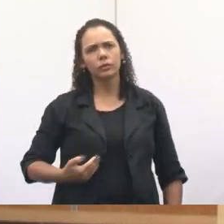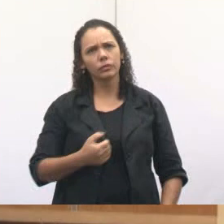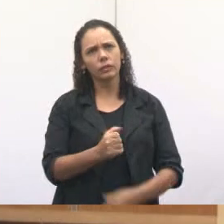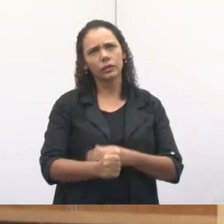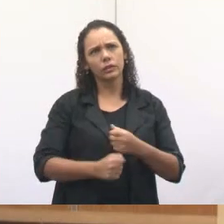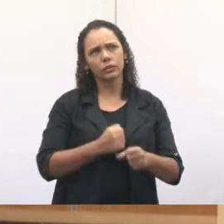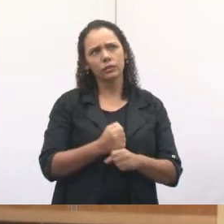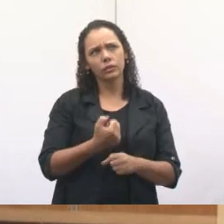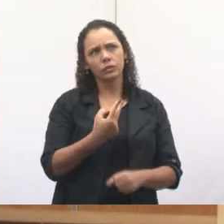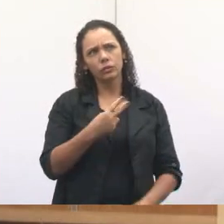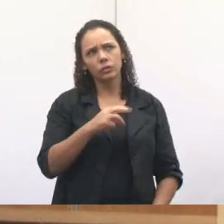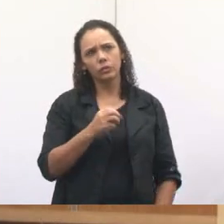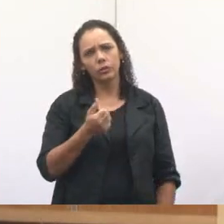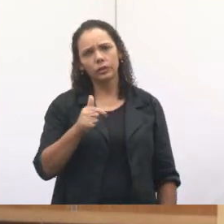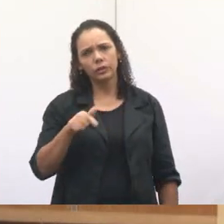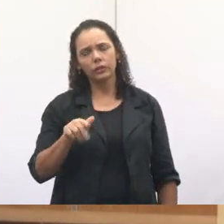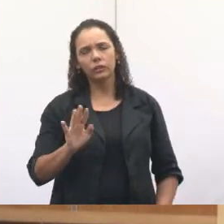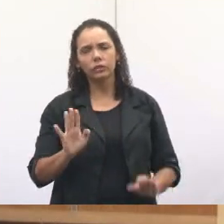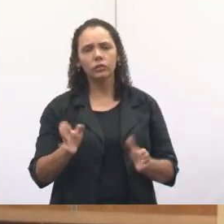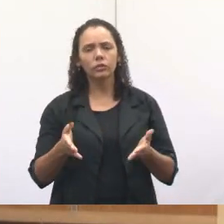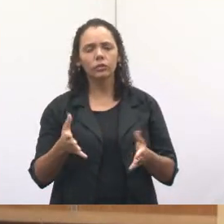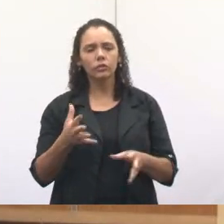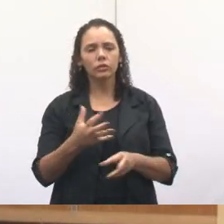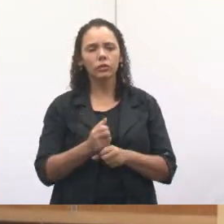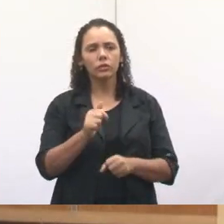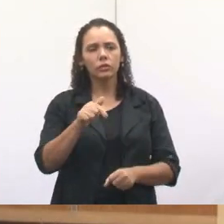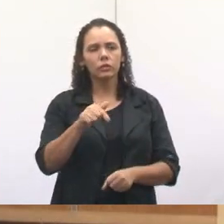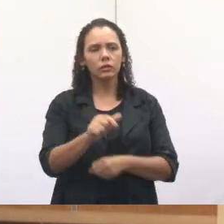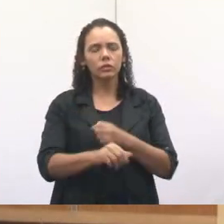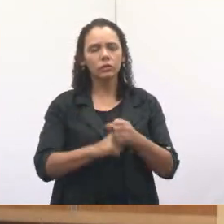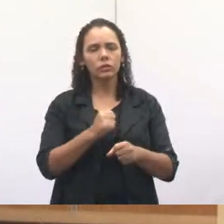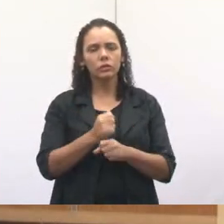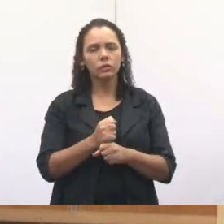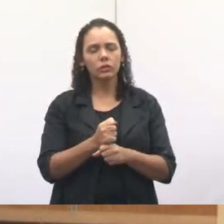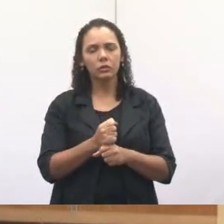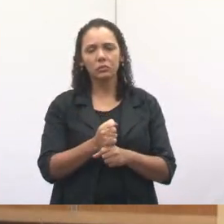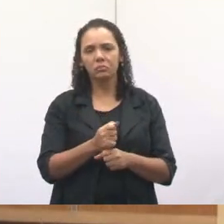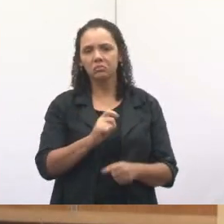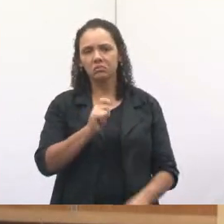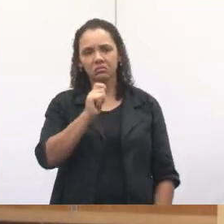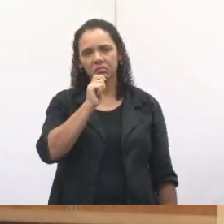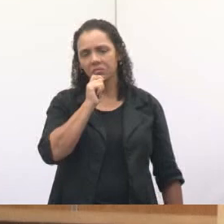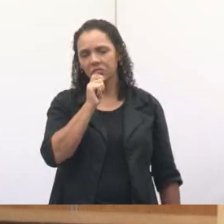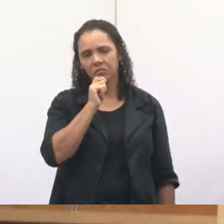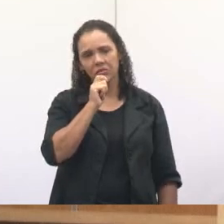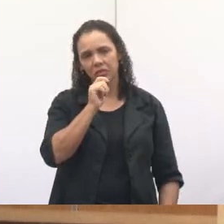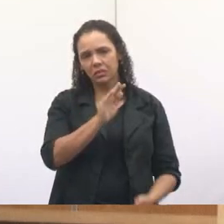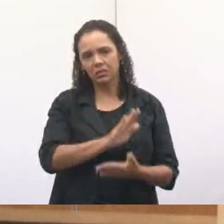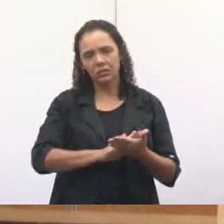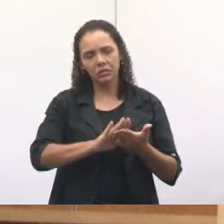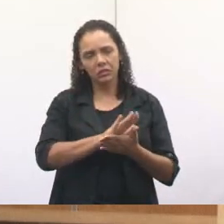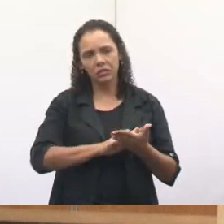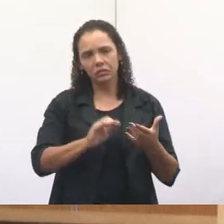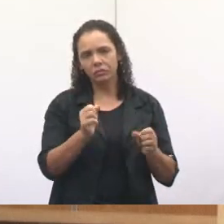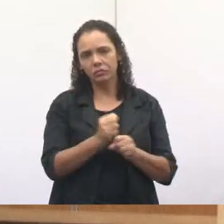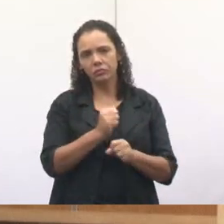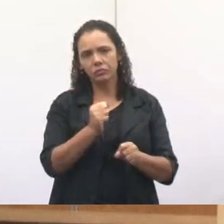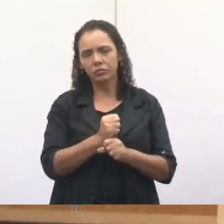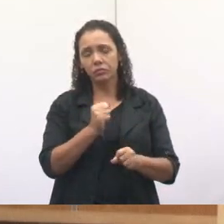2017, não é? Então já se faz aí 7 anos e até agora não houve a